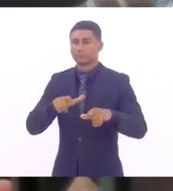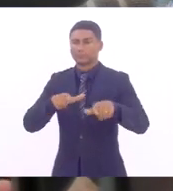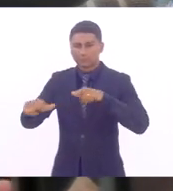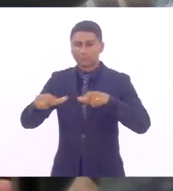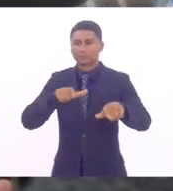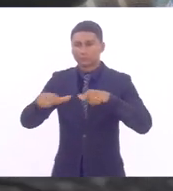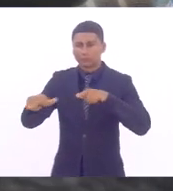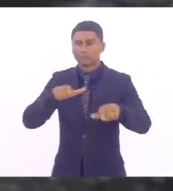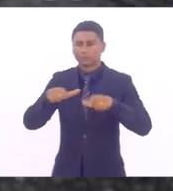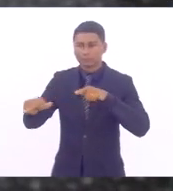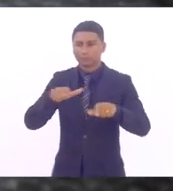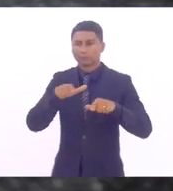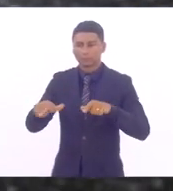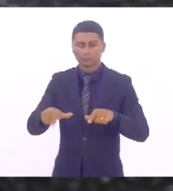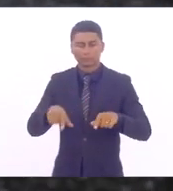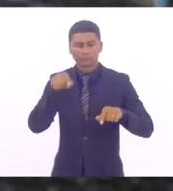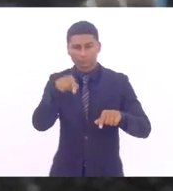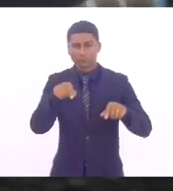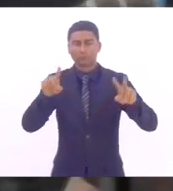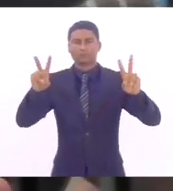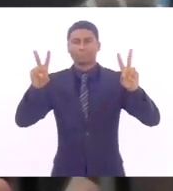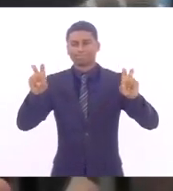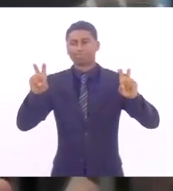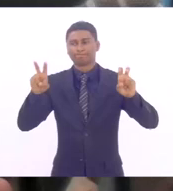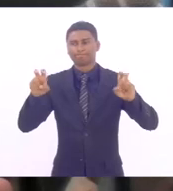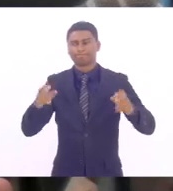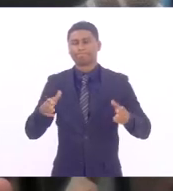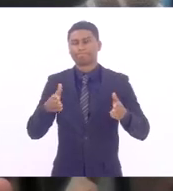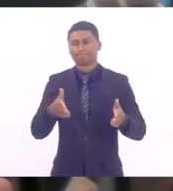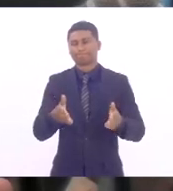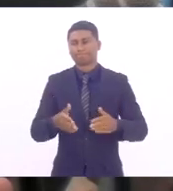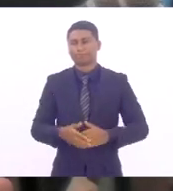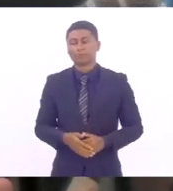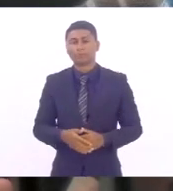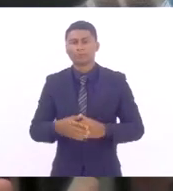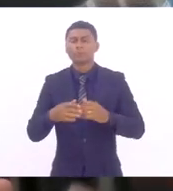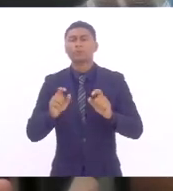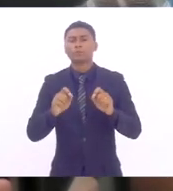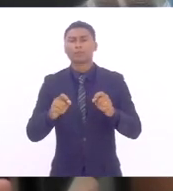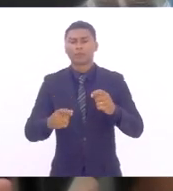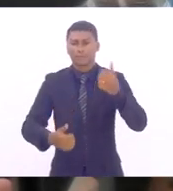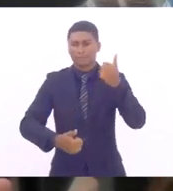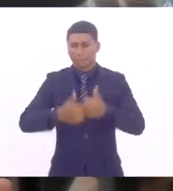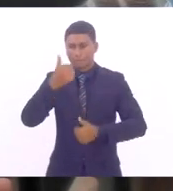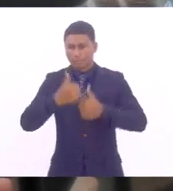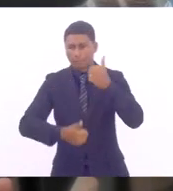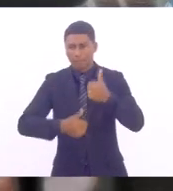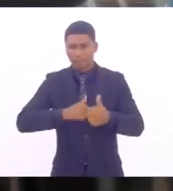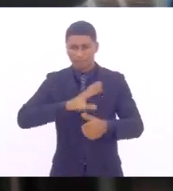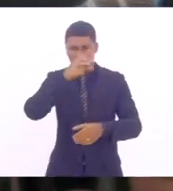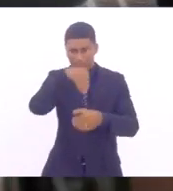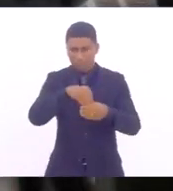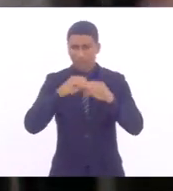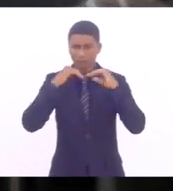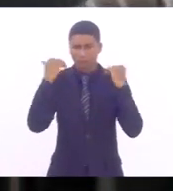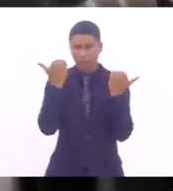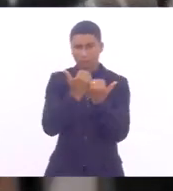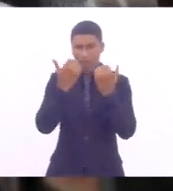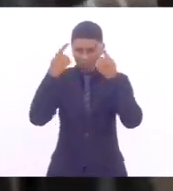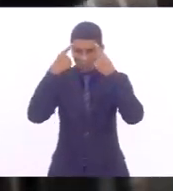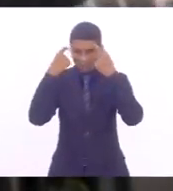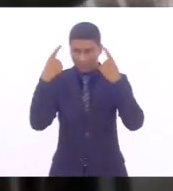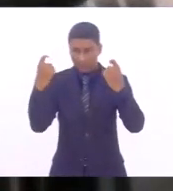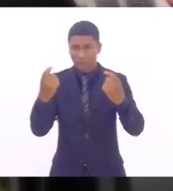efetivamente nesse tema, especificamente da violência nos estádios. Está aqui hoje